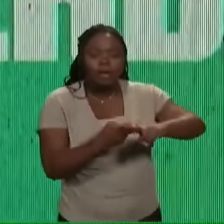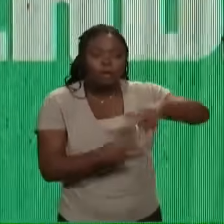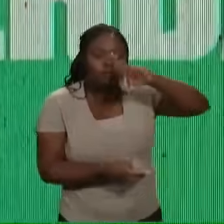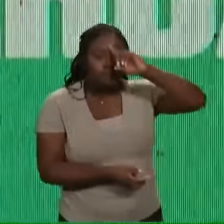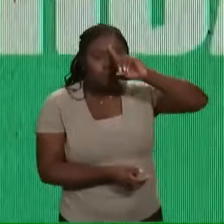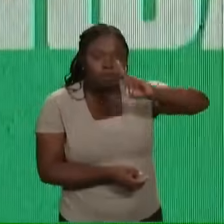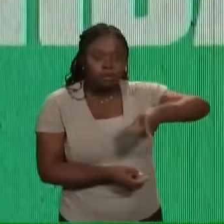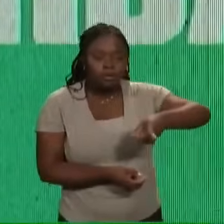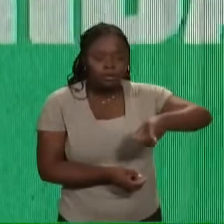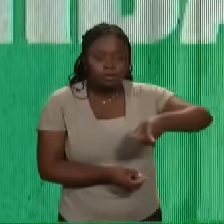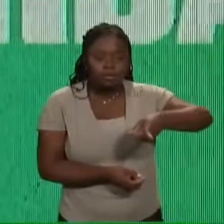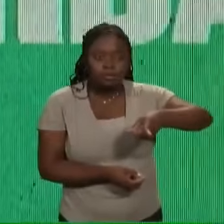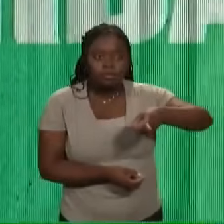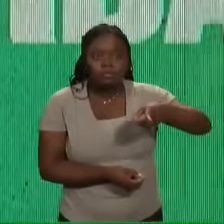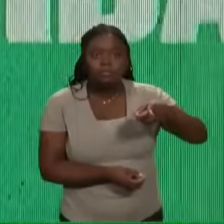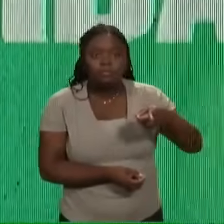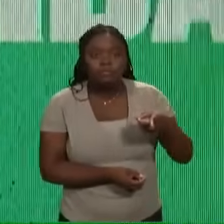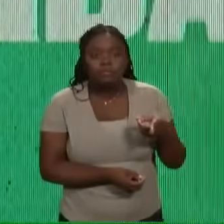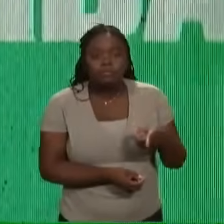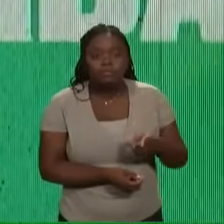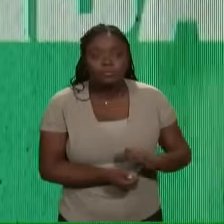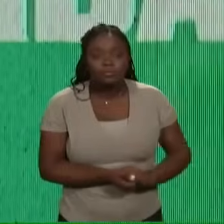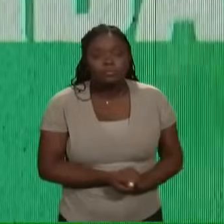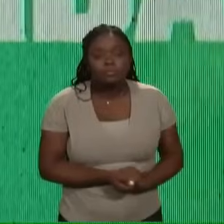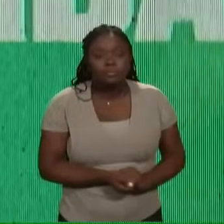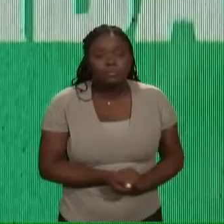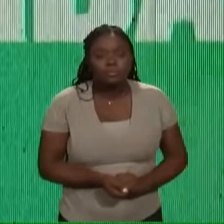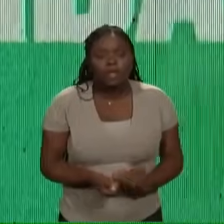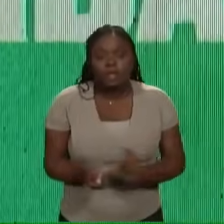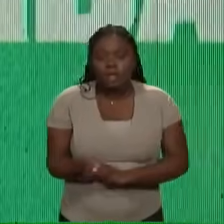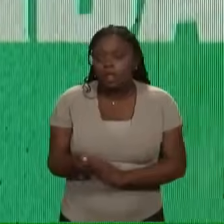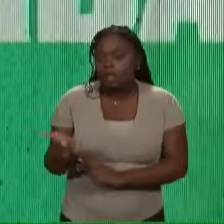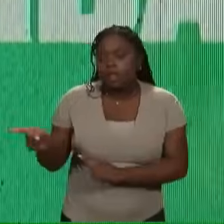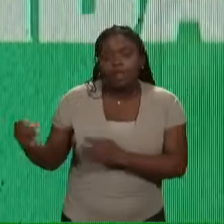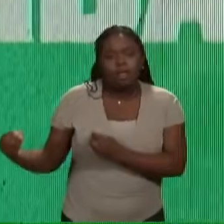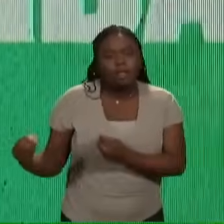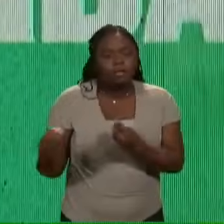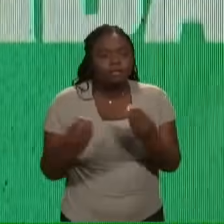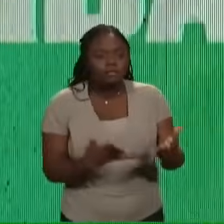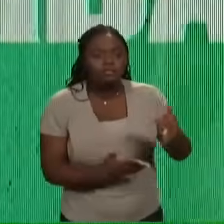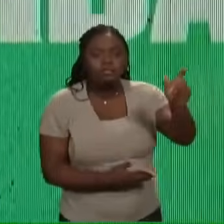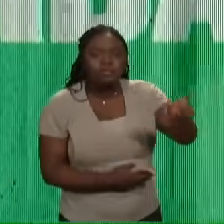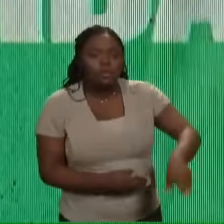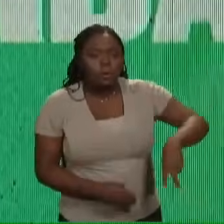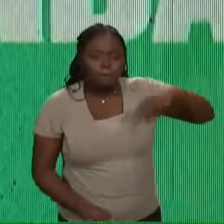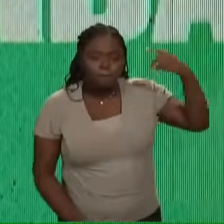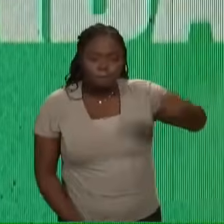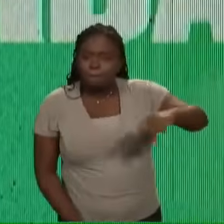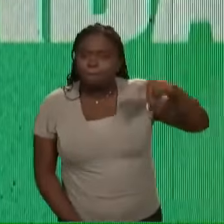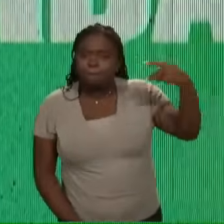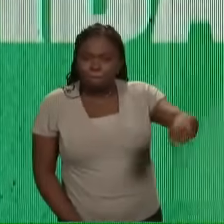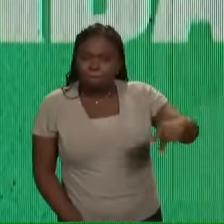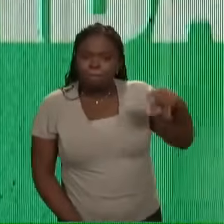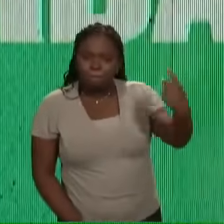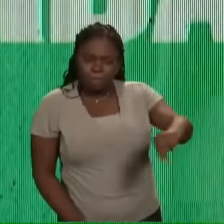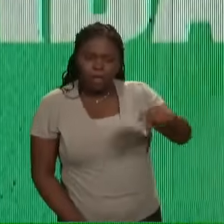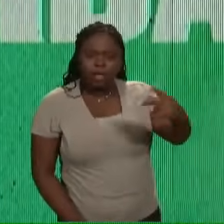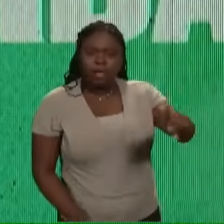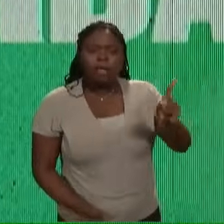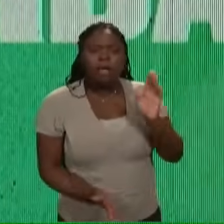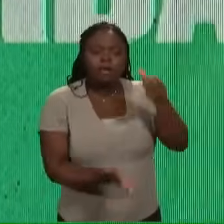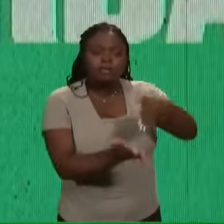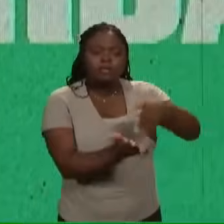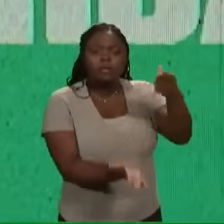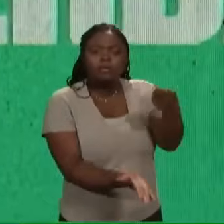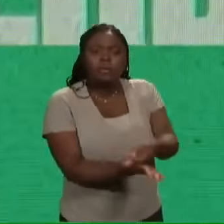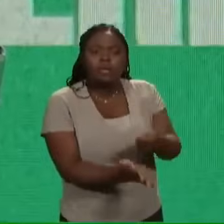mandou, o texto diz: irado, seu senhor entregou aos torturadores até que